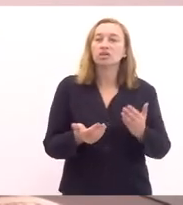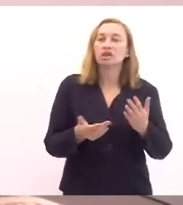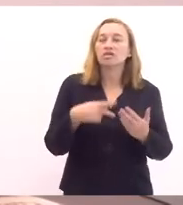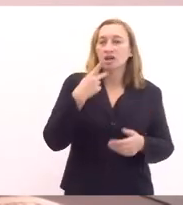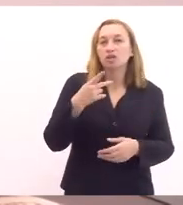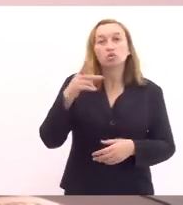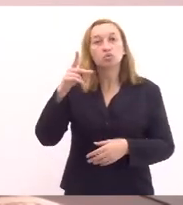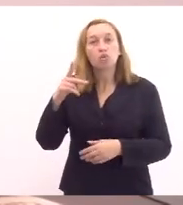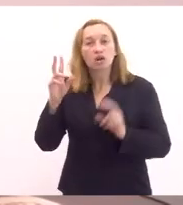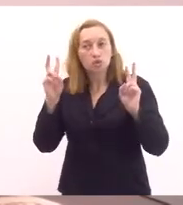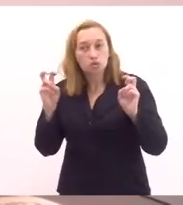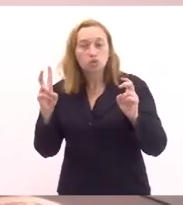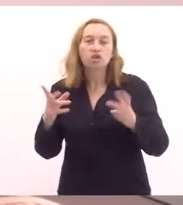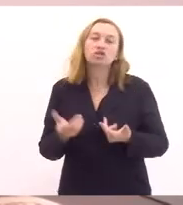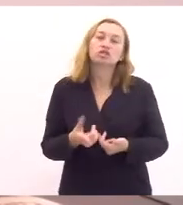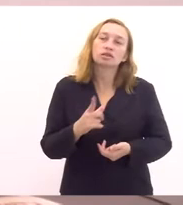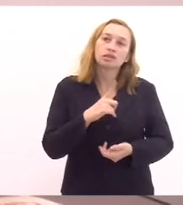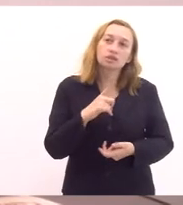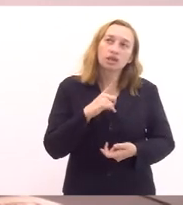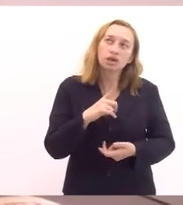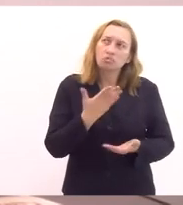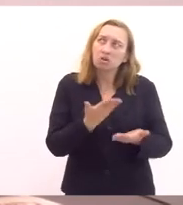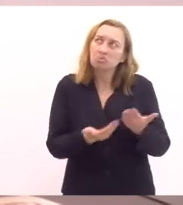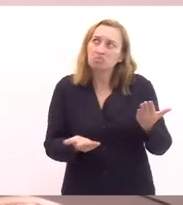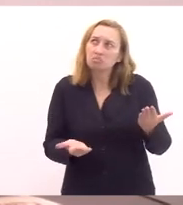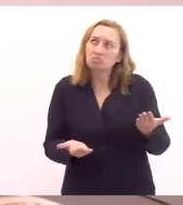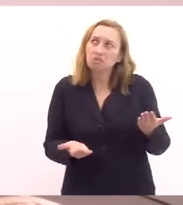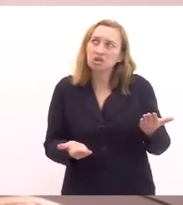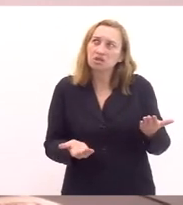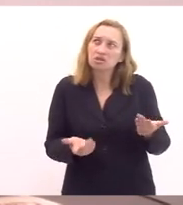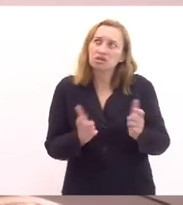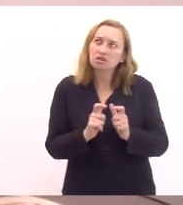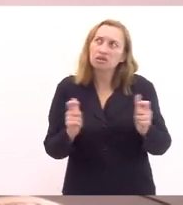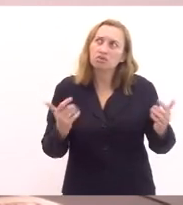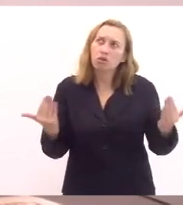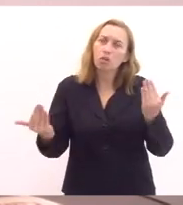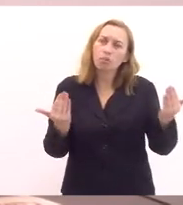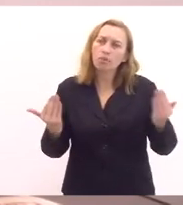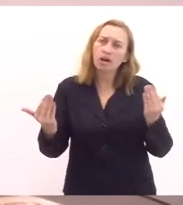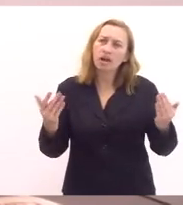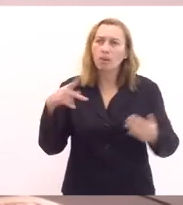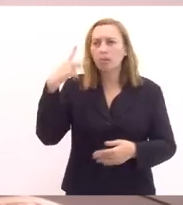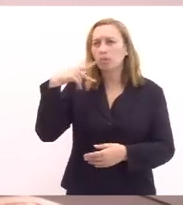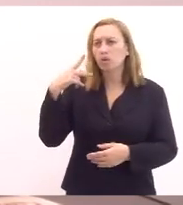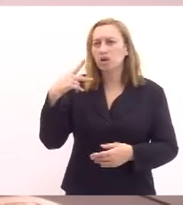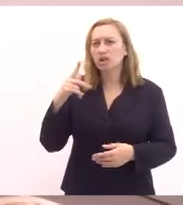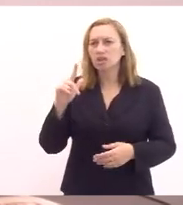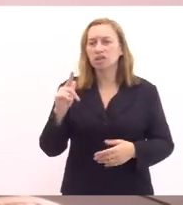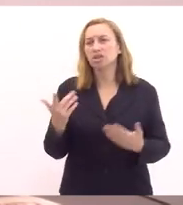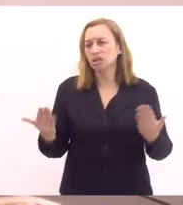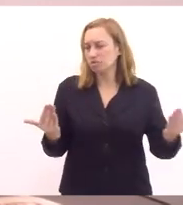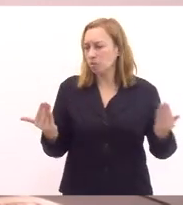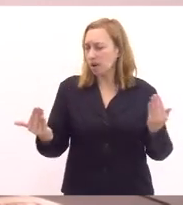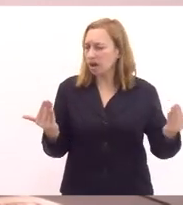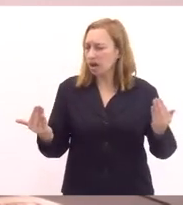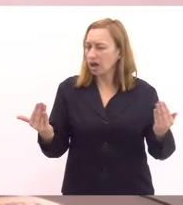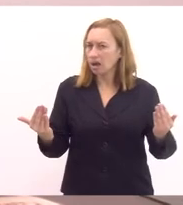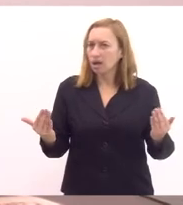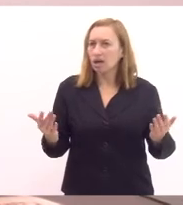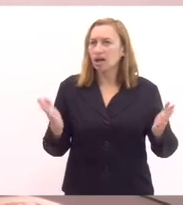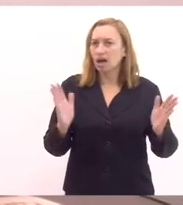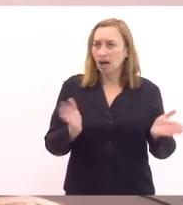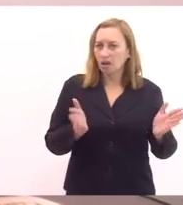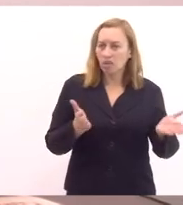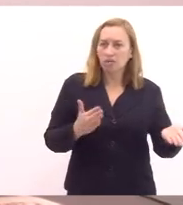sobre isso a gente tem é uma perda grandes a gente for comprar uma política com a outra a gente tem na política